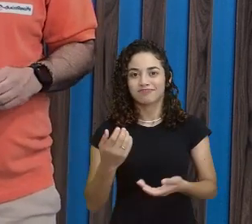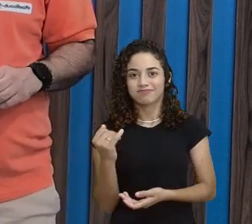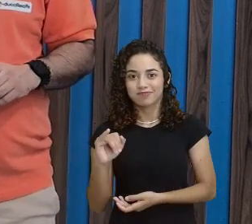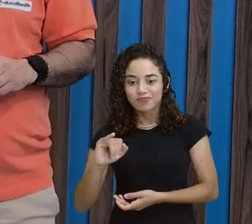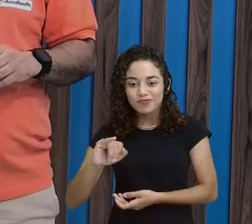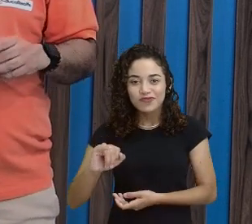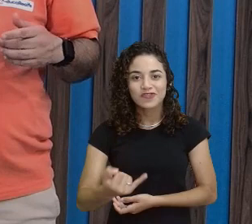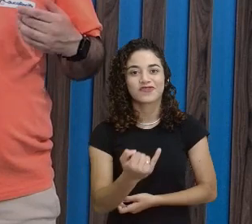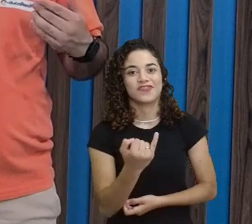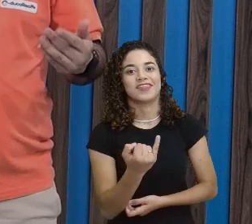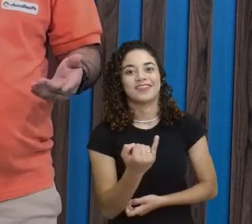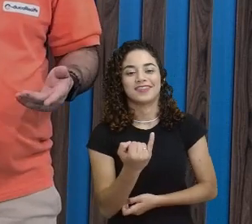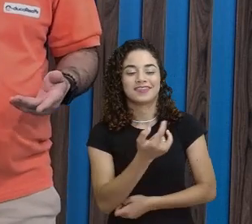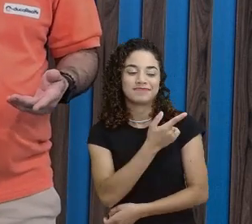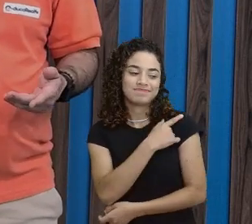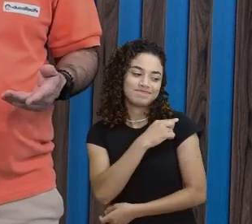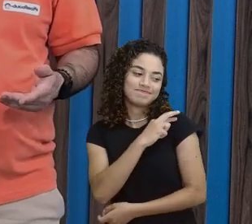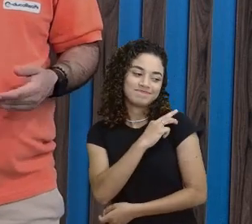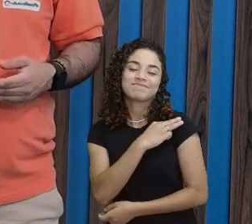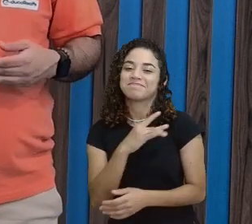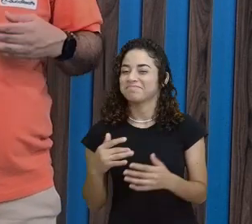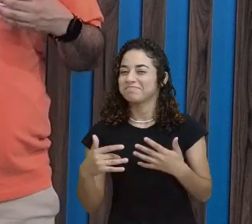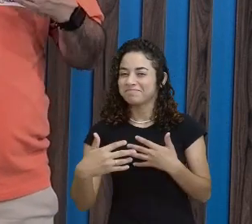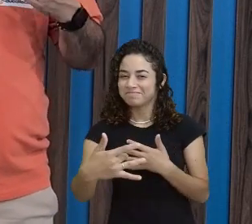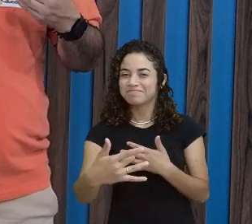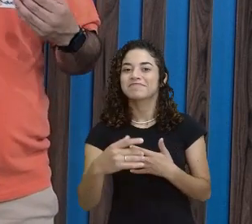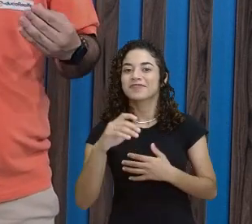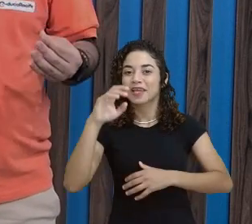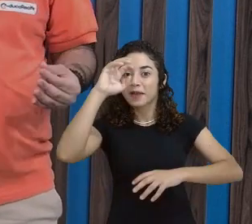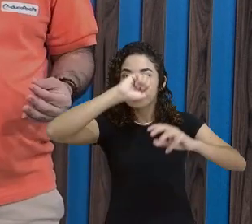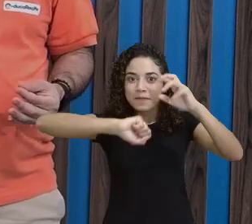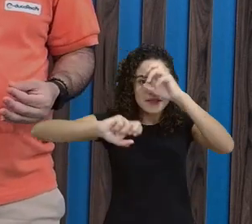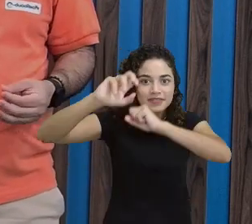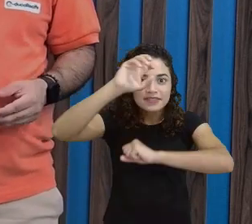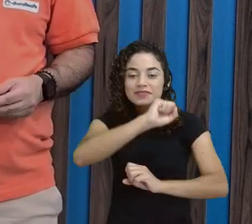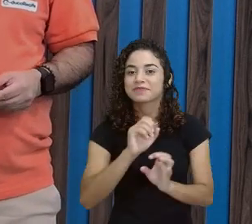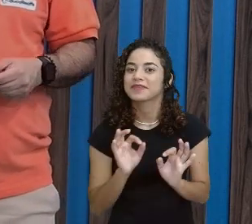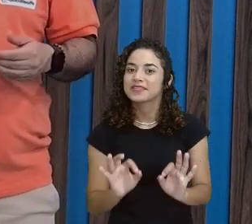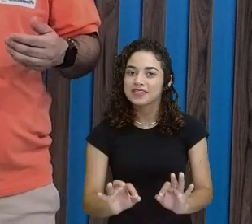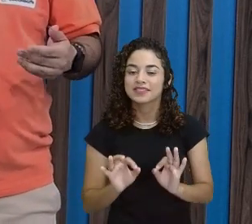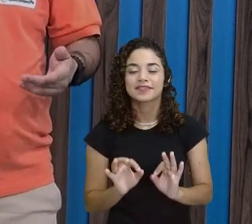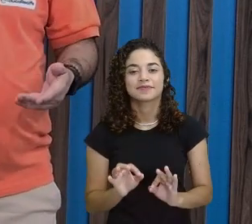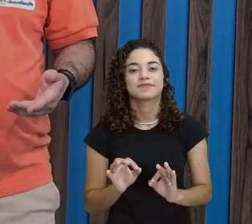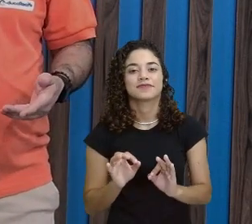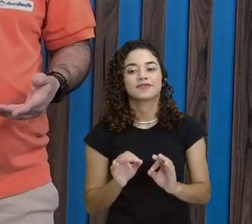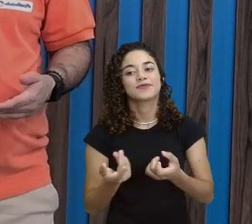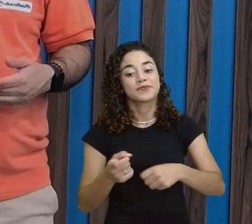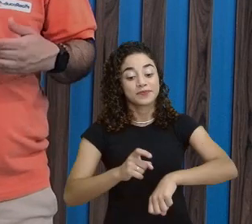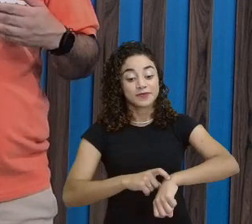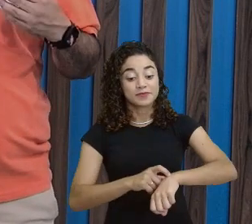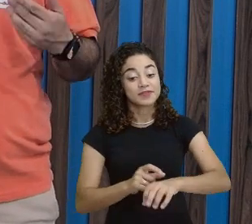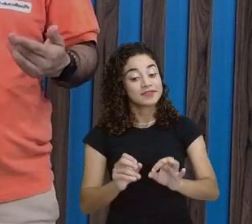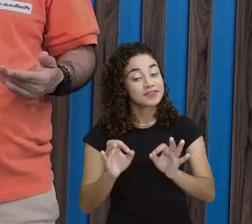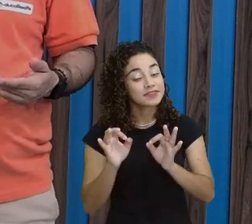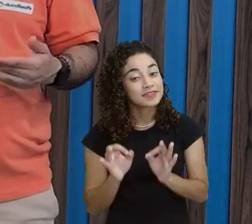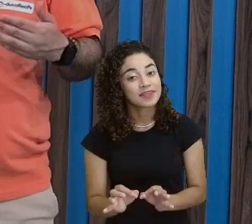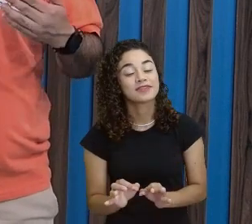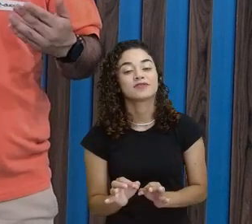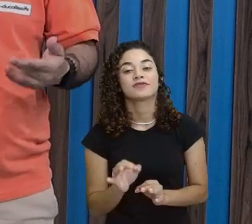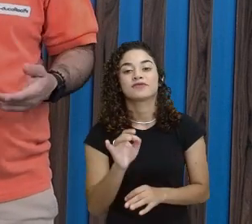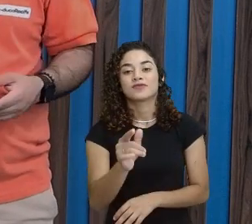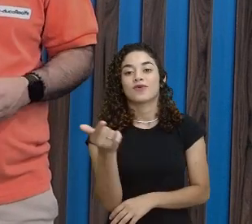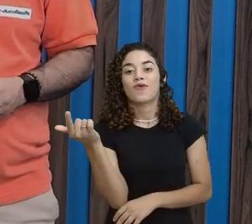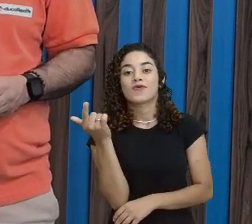ao máximo o ensino médio que virá, aprender bastante para que no devido momento, né, vocês